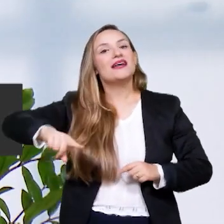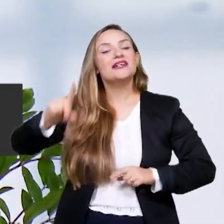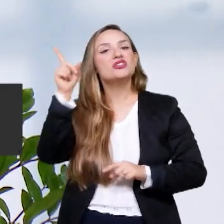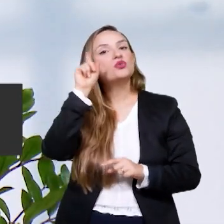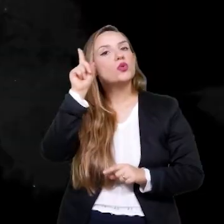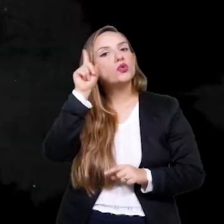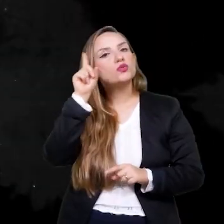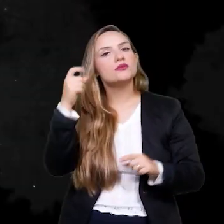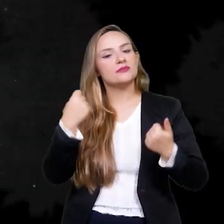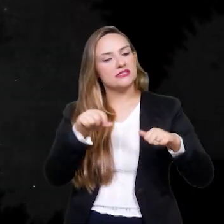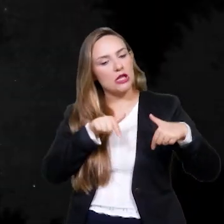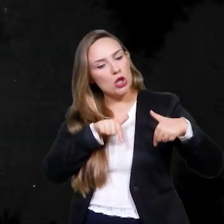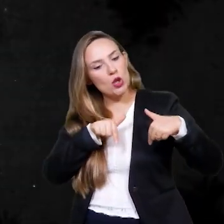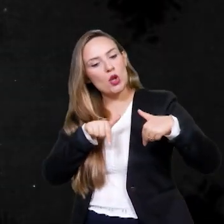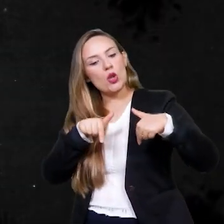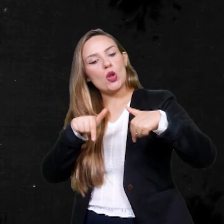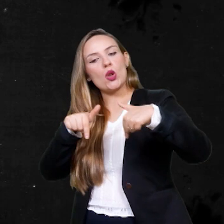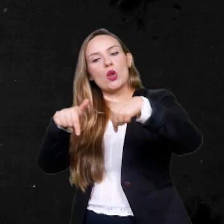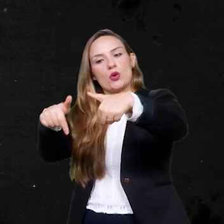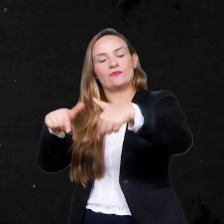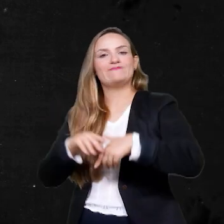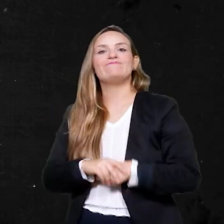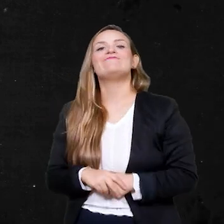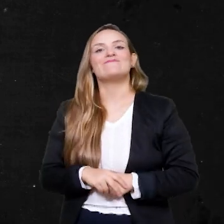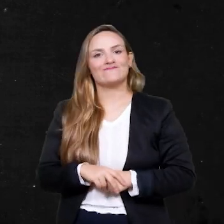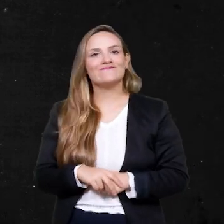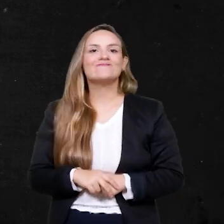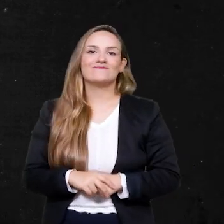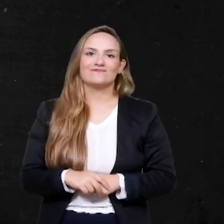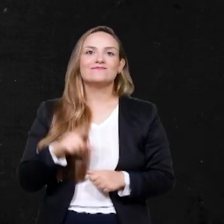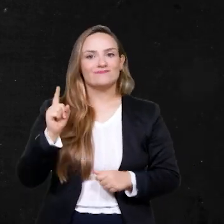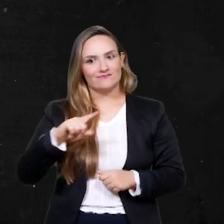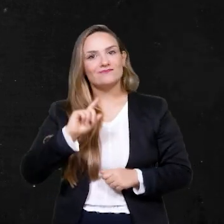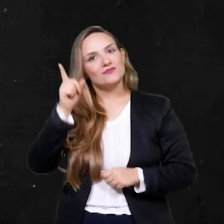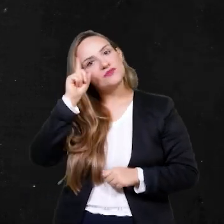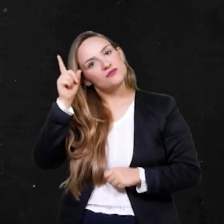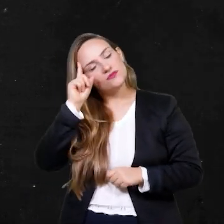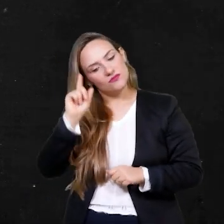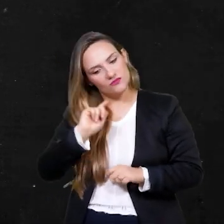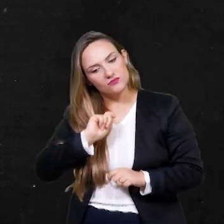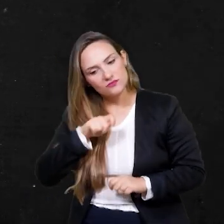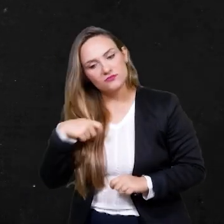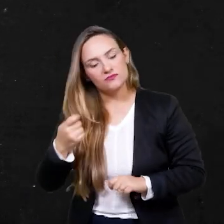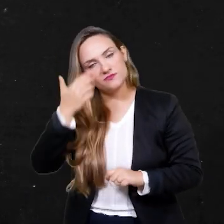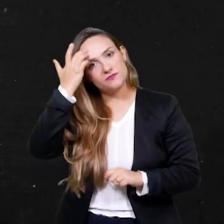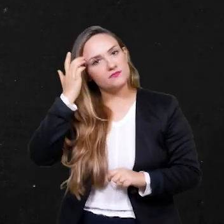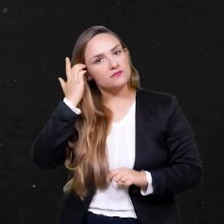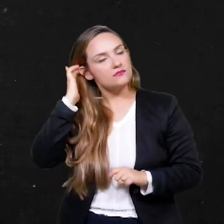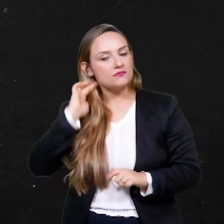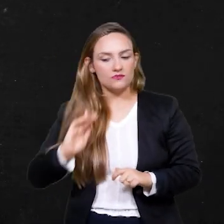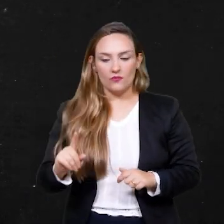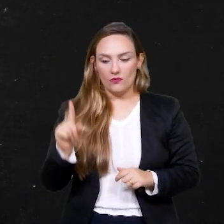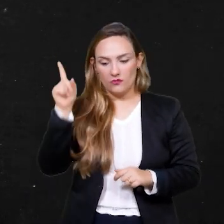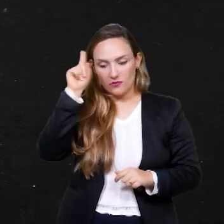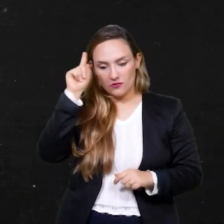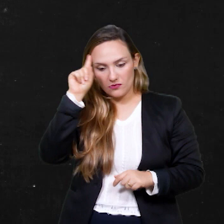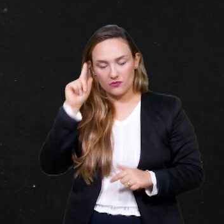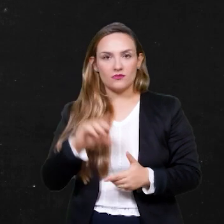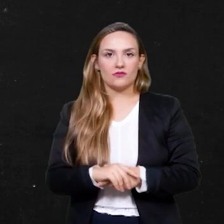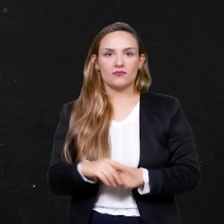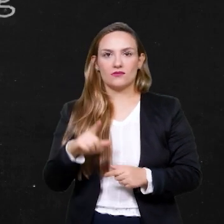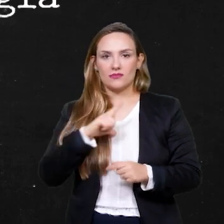dia. O dia a dia. Né? E a gente vê isso... O valor diário, exatamente, né, de atitudes. Todos os dias nós vemos na